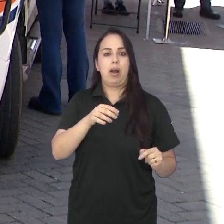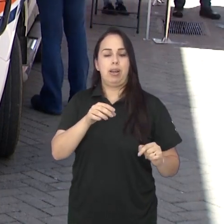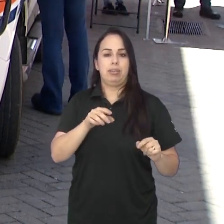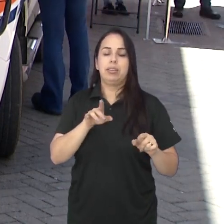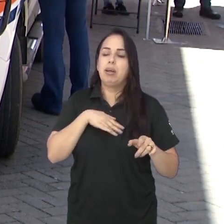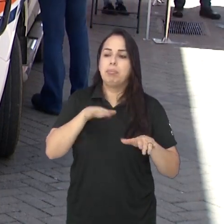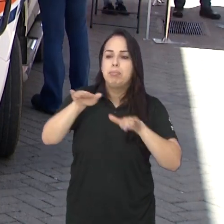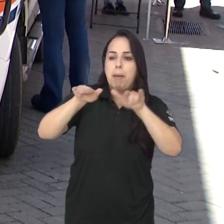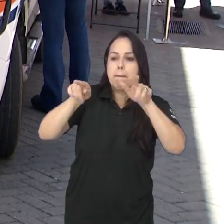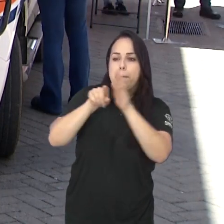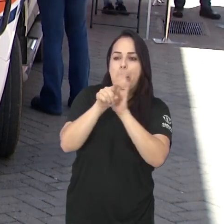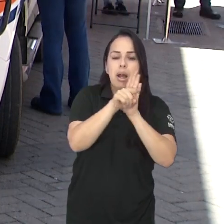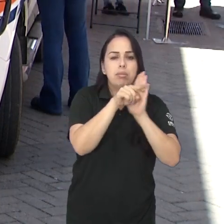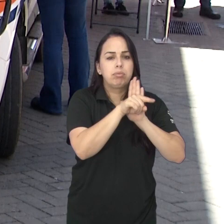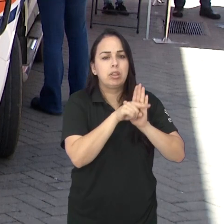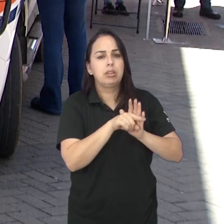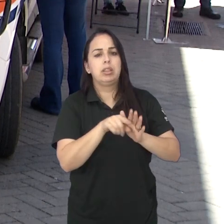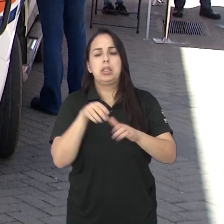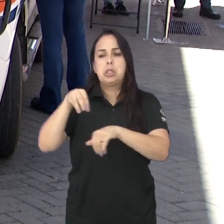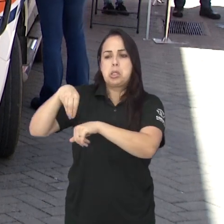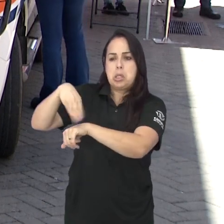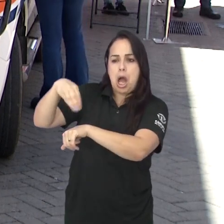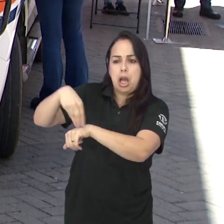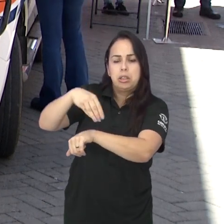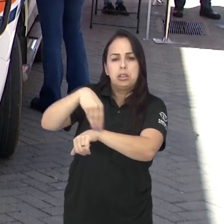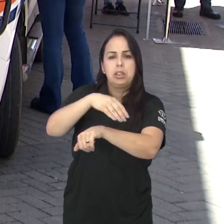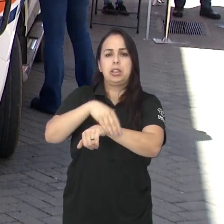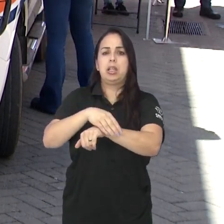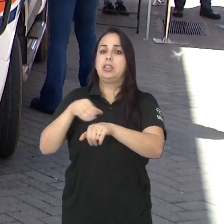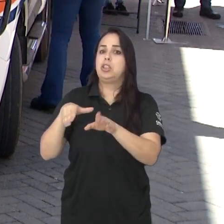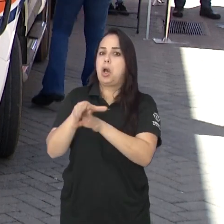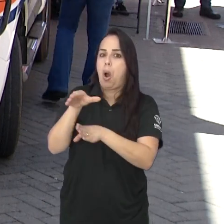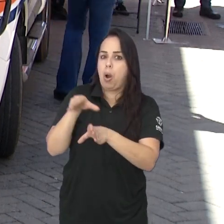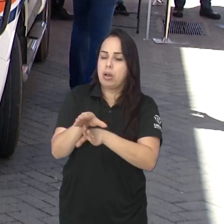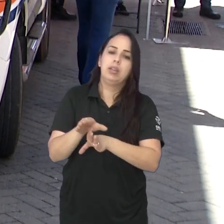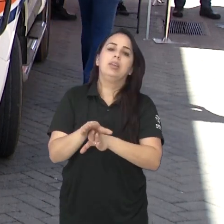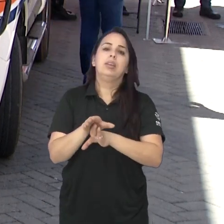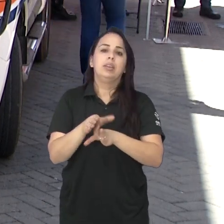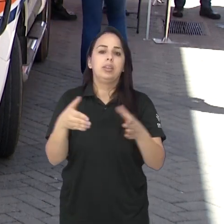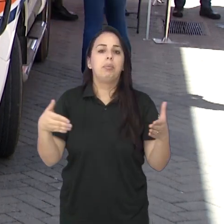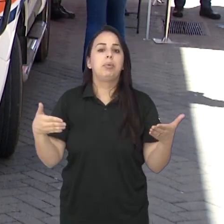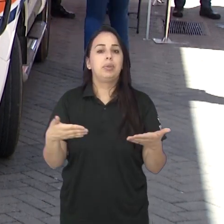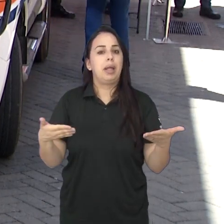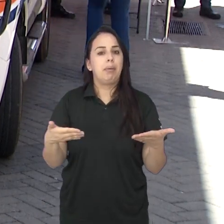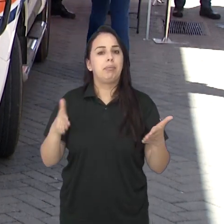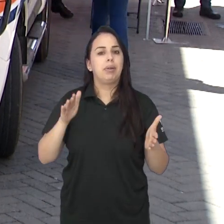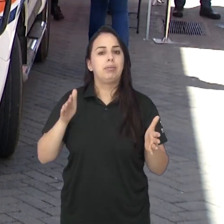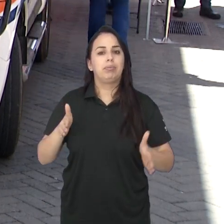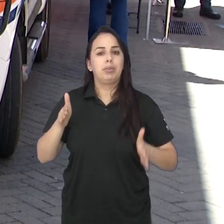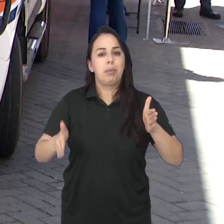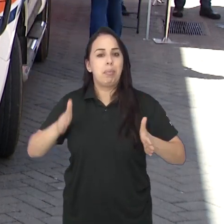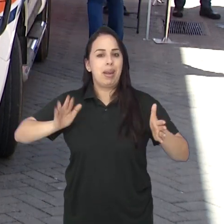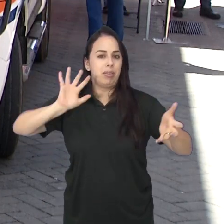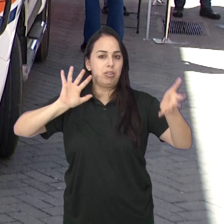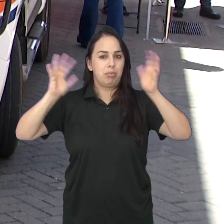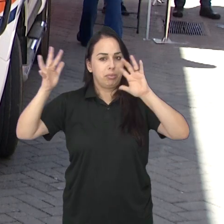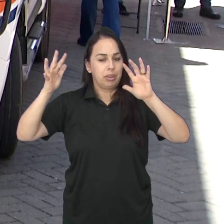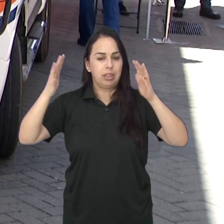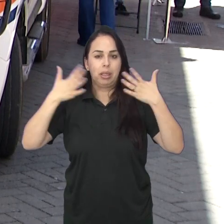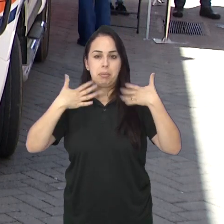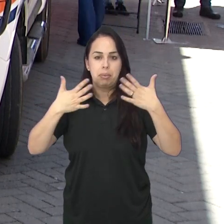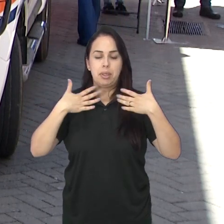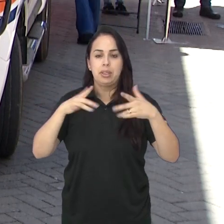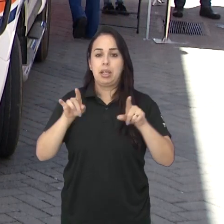alguns munícipes que estão passando por aqui para dar algumas dicas e orientações, sobretudo agora que estamos beirando o